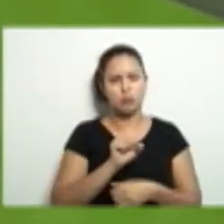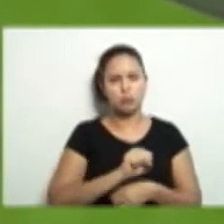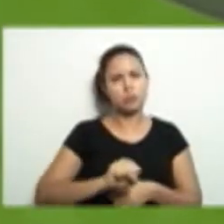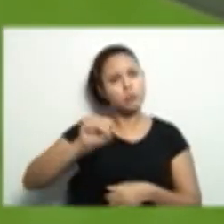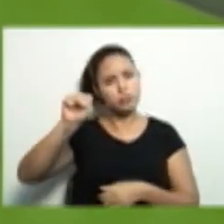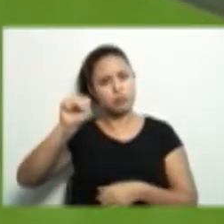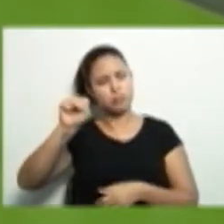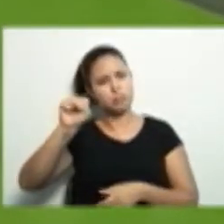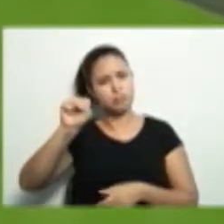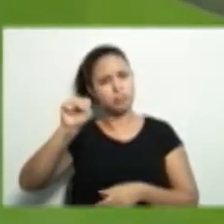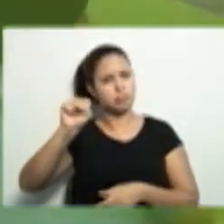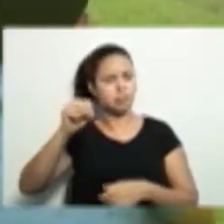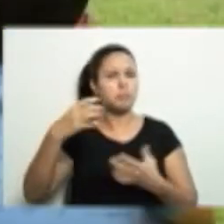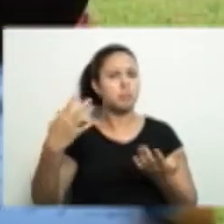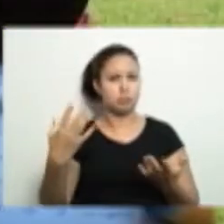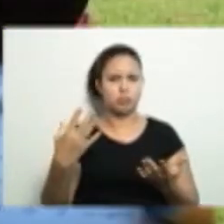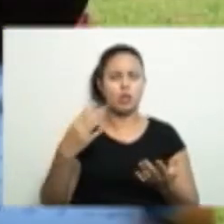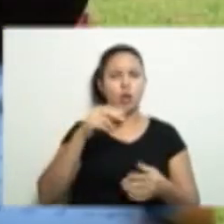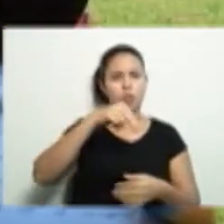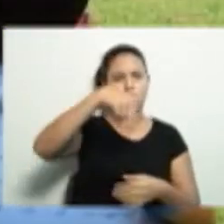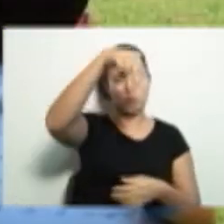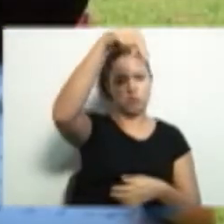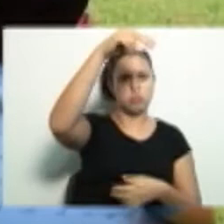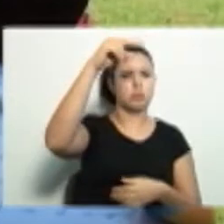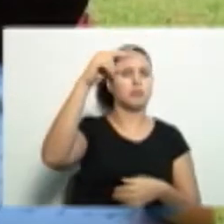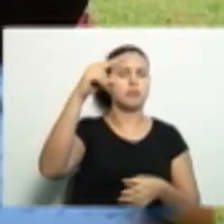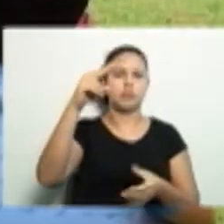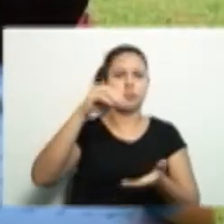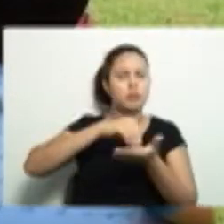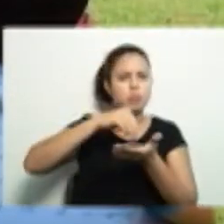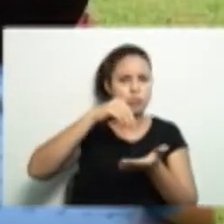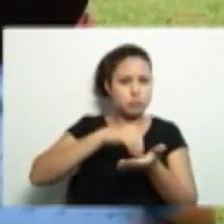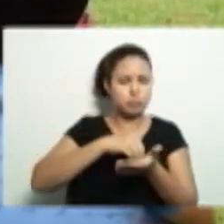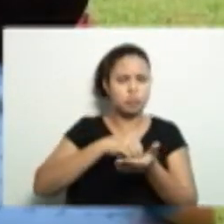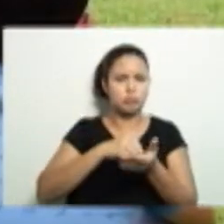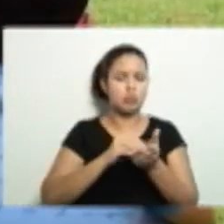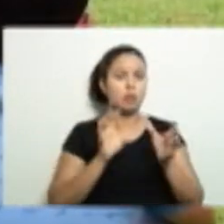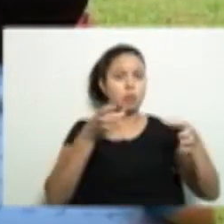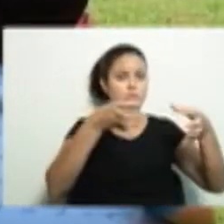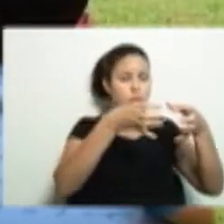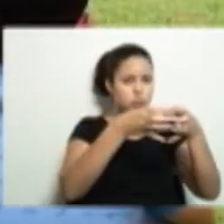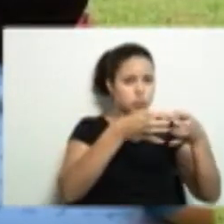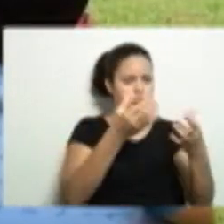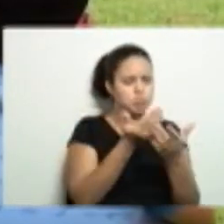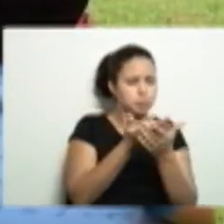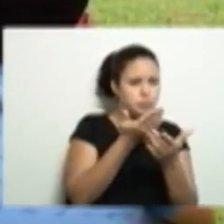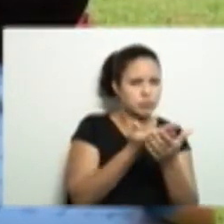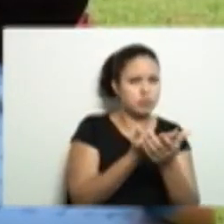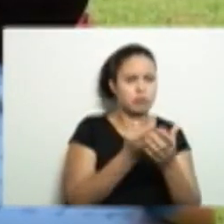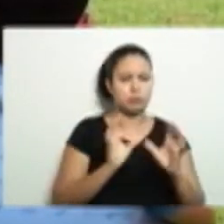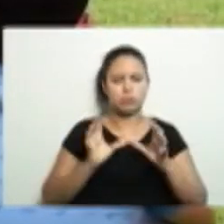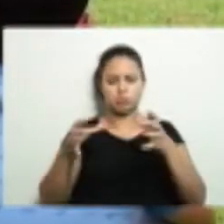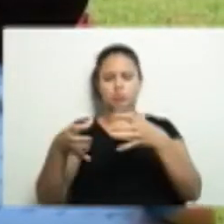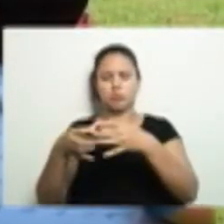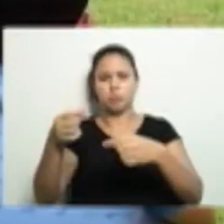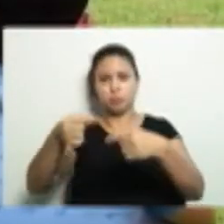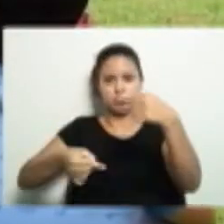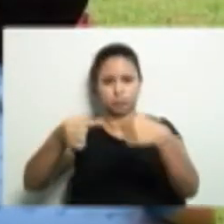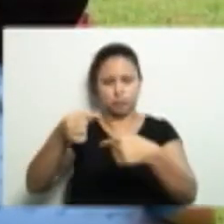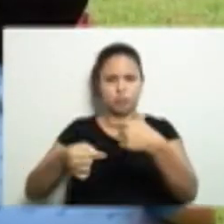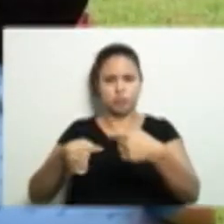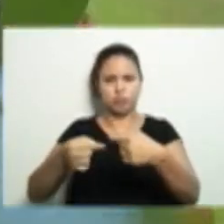essas diferenças entre as regiões, grupos políticos e de estudantes começaram a discutir a necessidade de se criar políticas